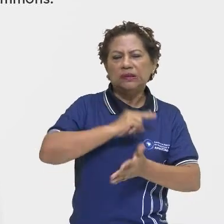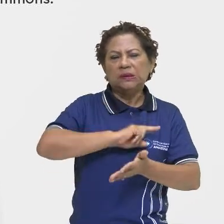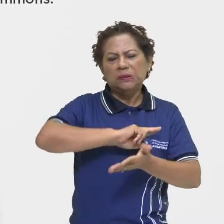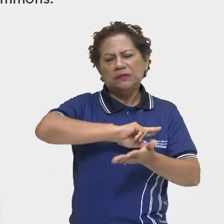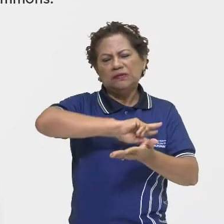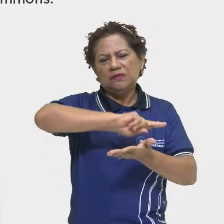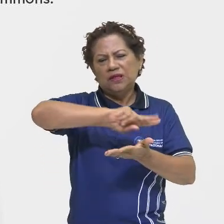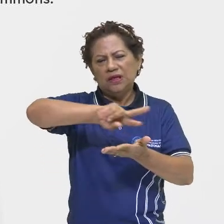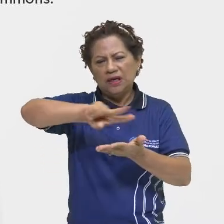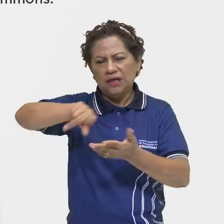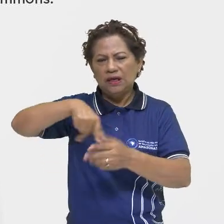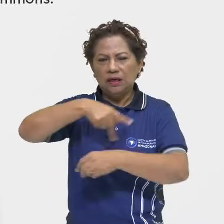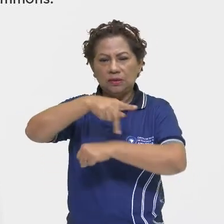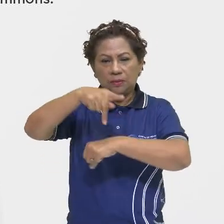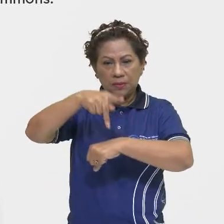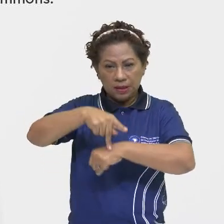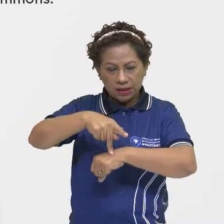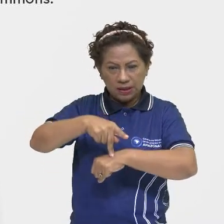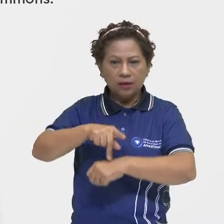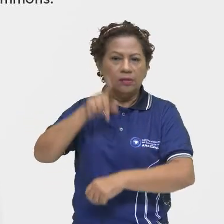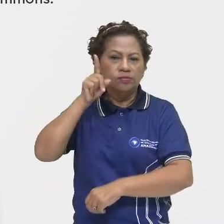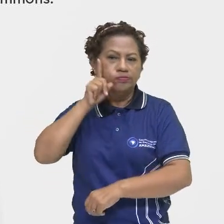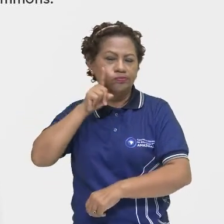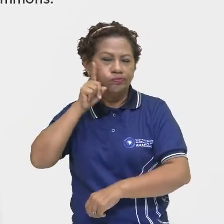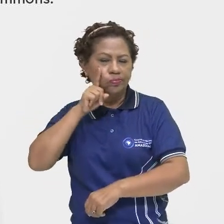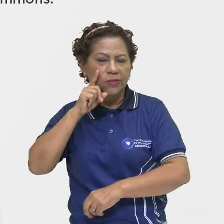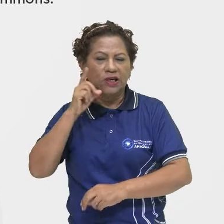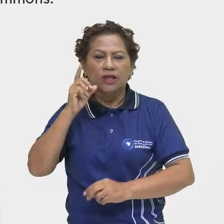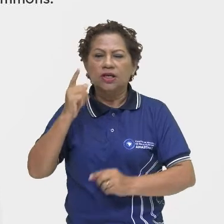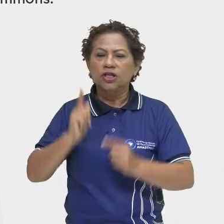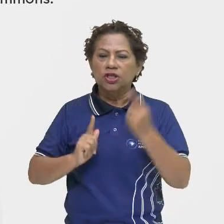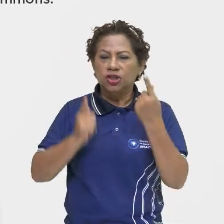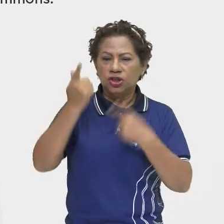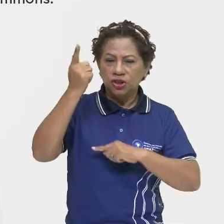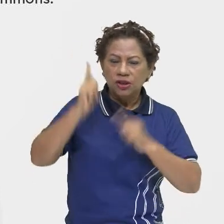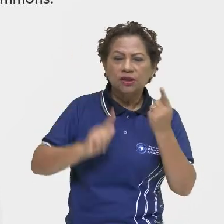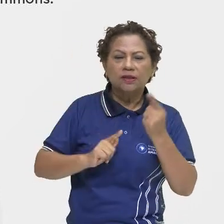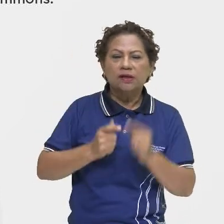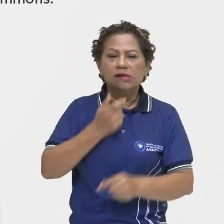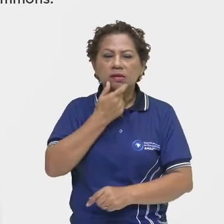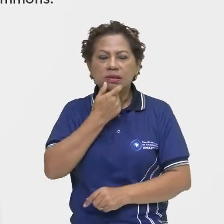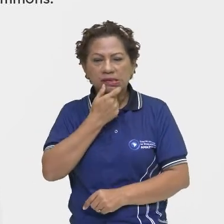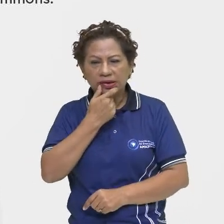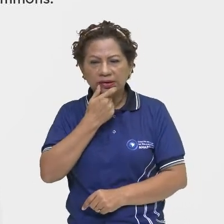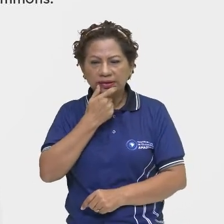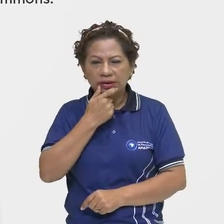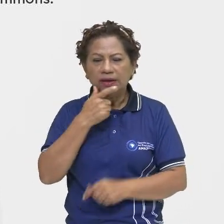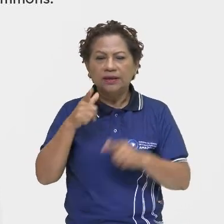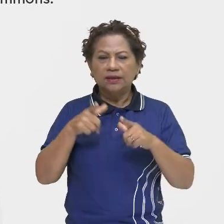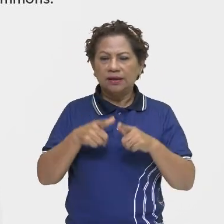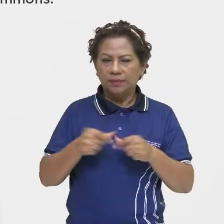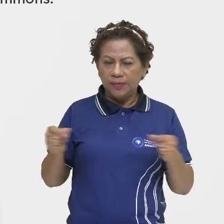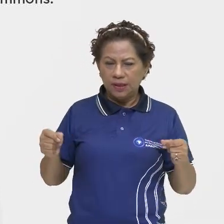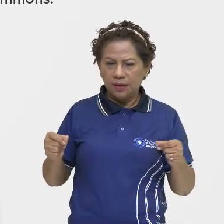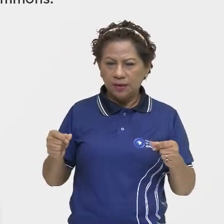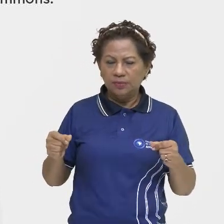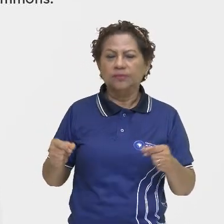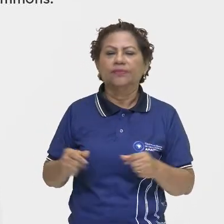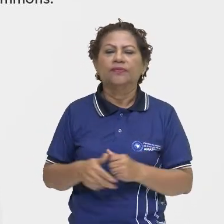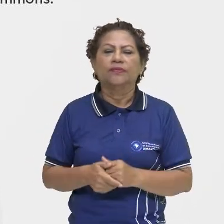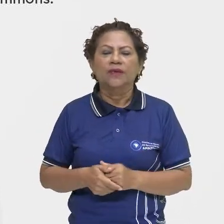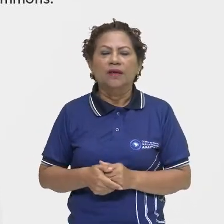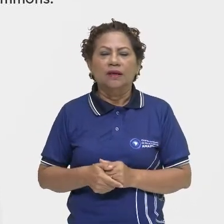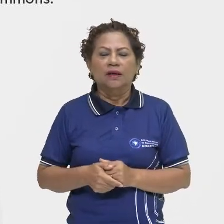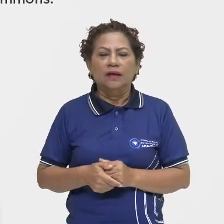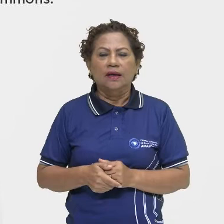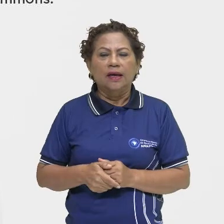países, como Estados Unidos, Chile, Inglaterra, Japão, Espanha,